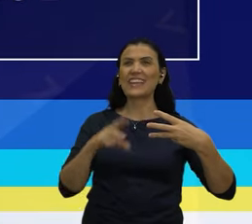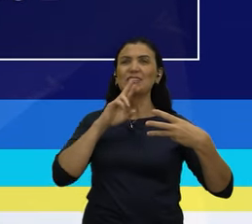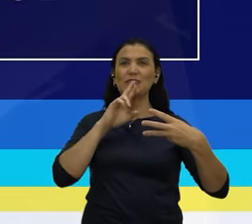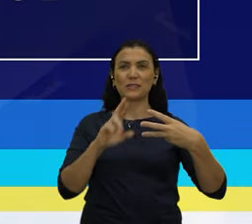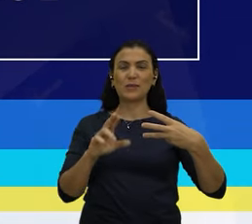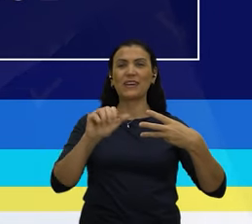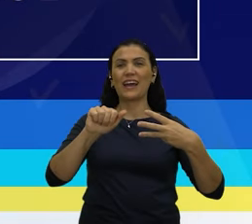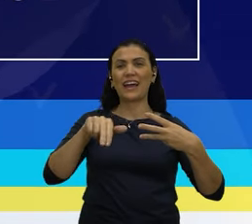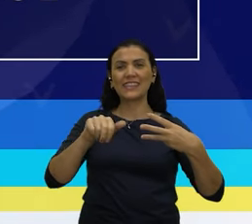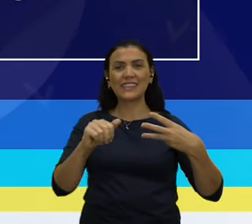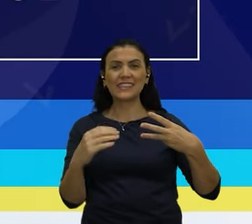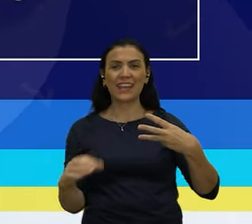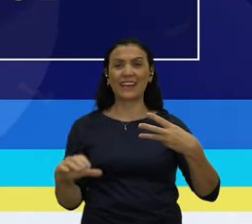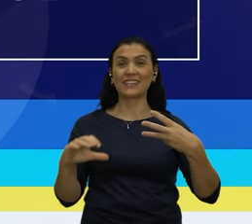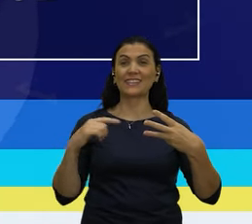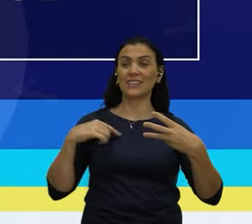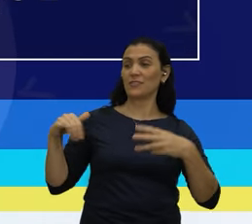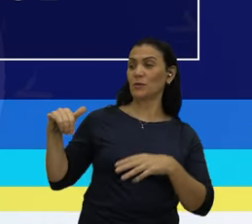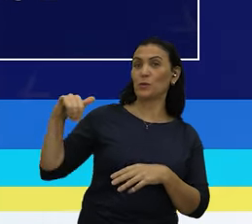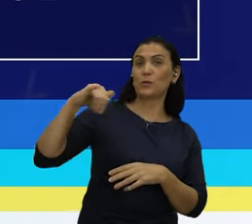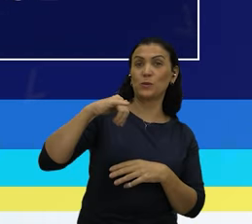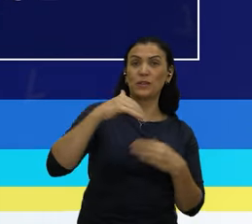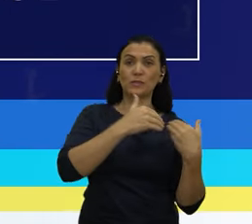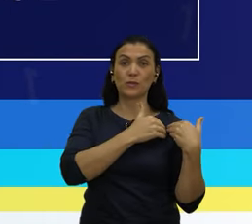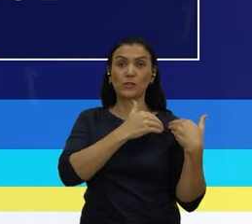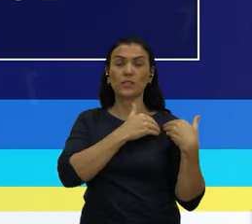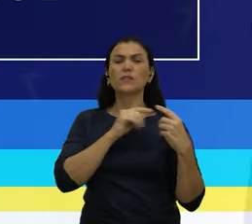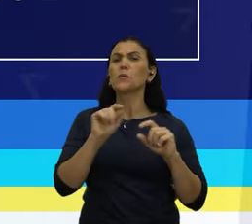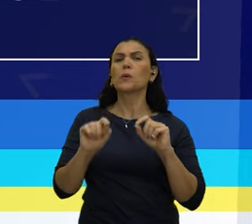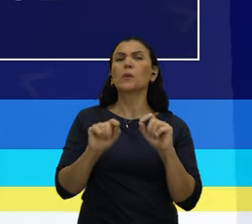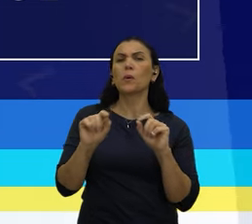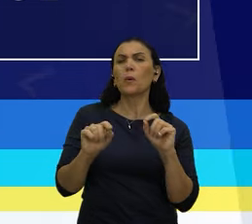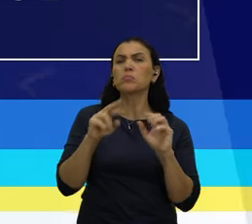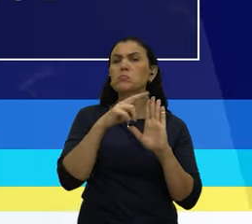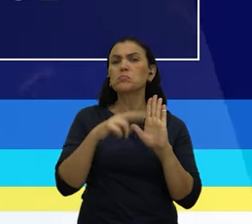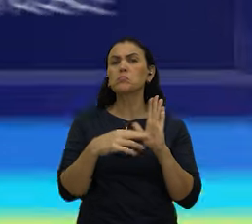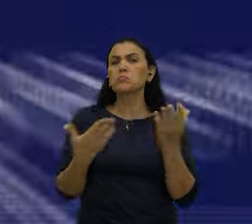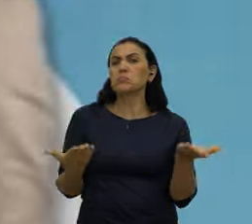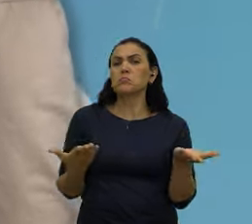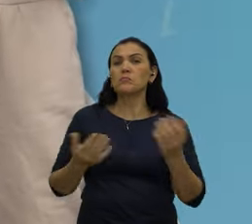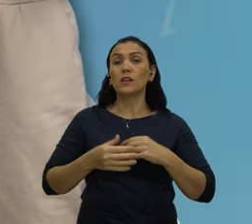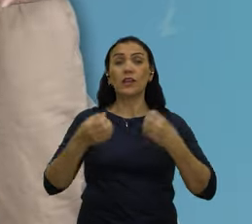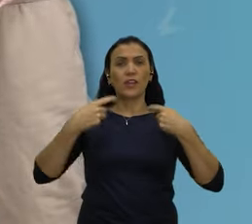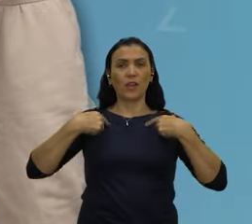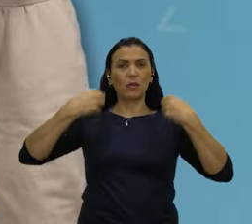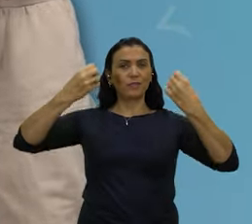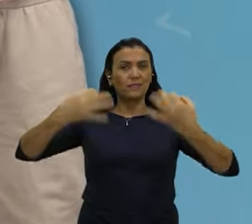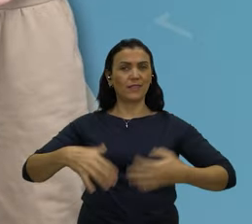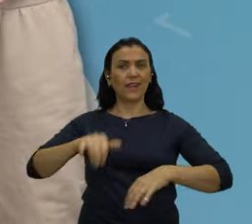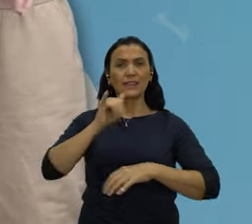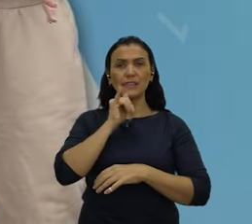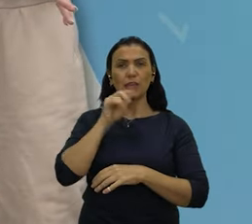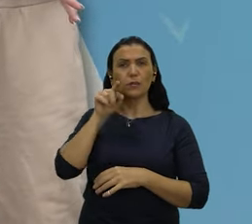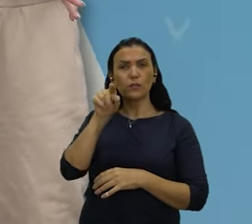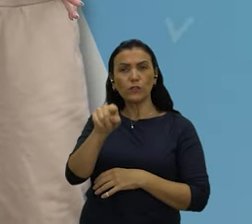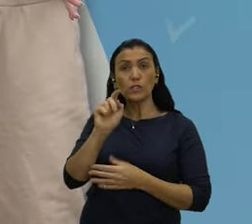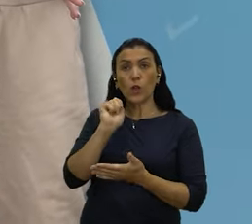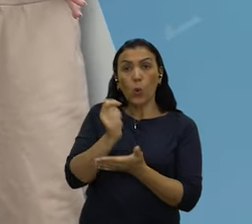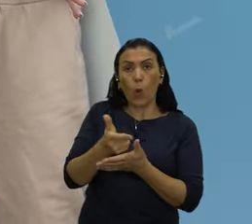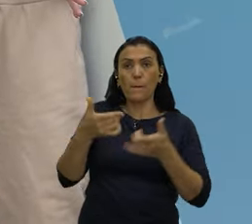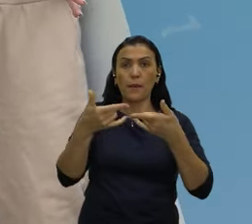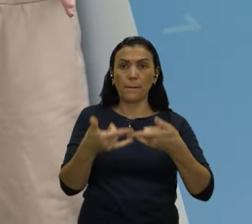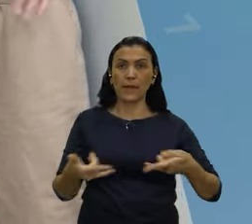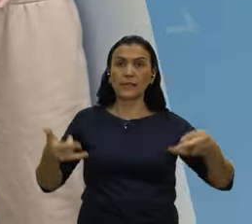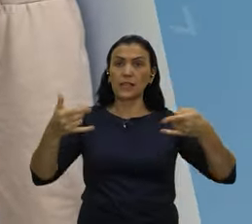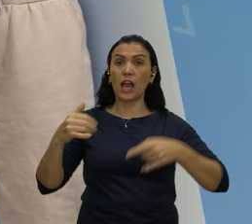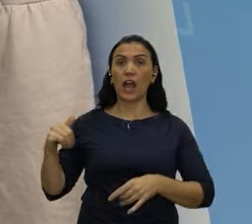Acertou quem disse a ANAC, Agência Nacional de Aviação Civil. E sabe para que ela serve especificamente? Vou te dar um exemplo. Imagina você comprar